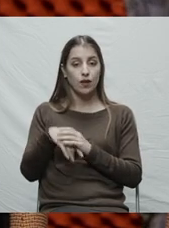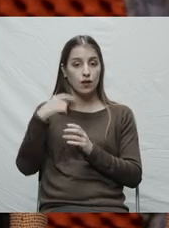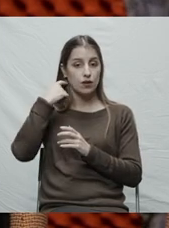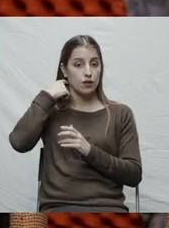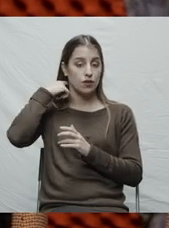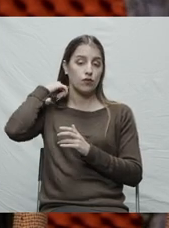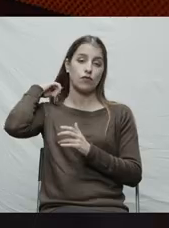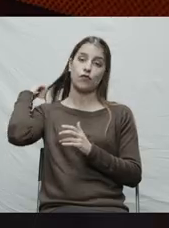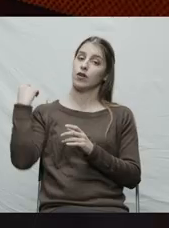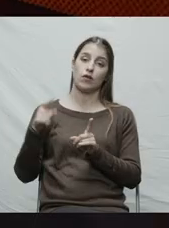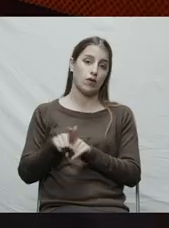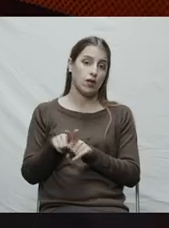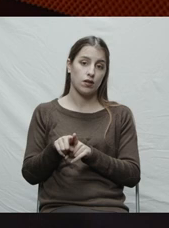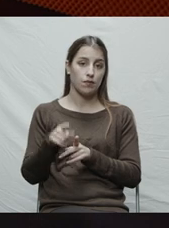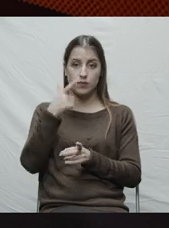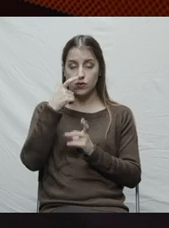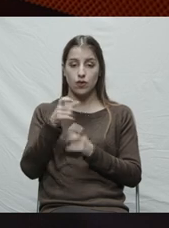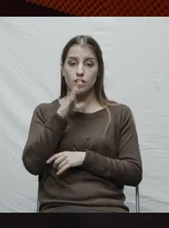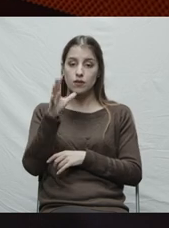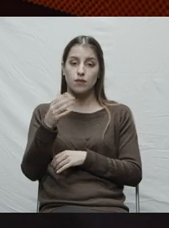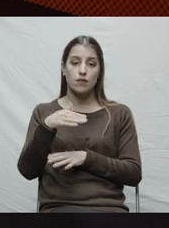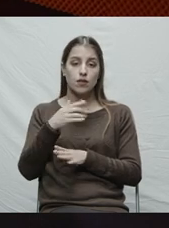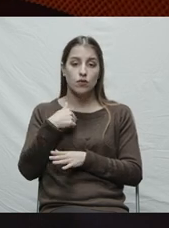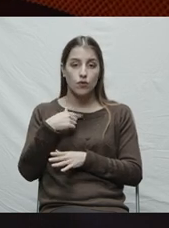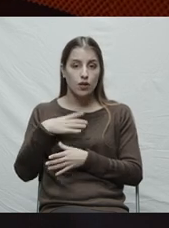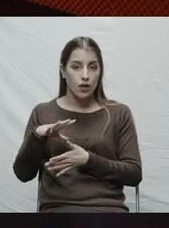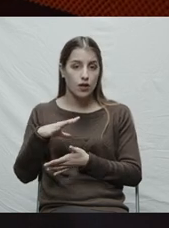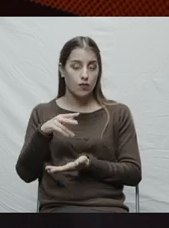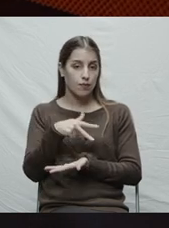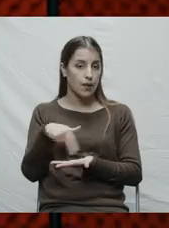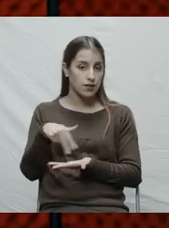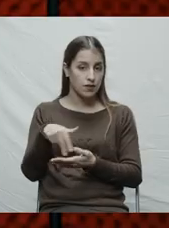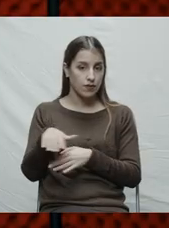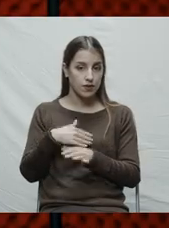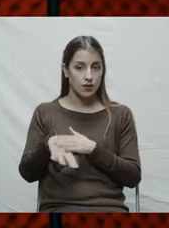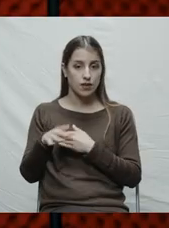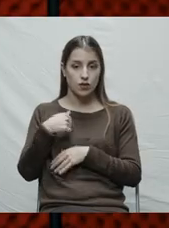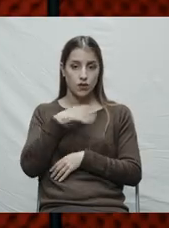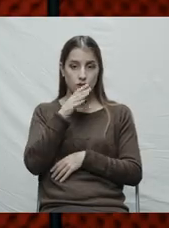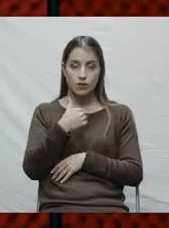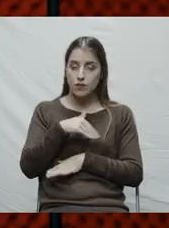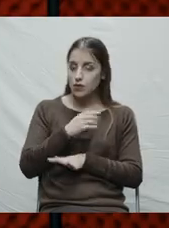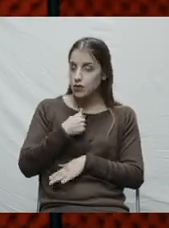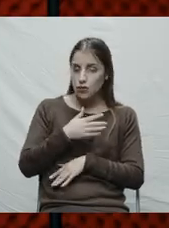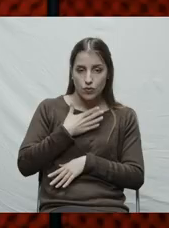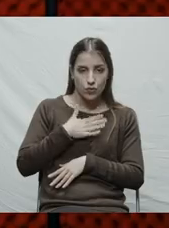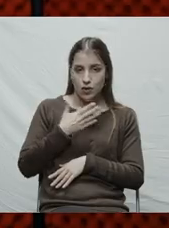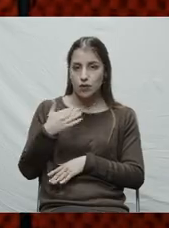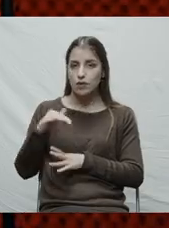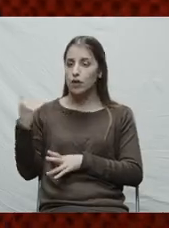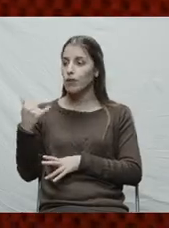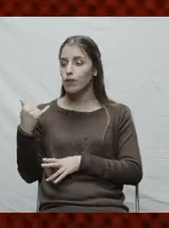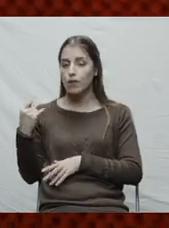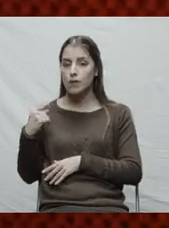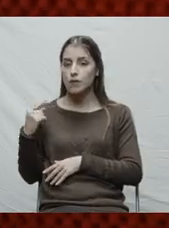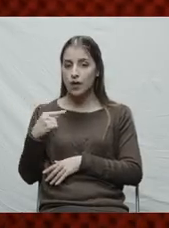que nós fizemos foi a mesma coisa. Uma pessoa a dizer, mas eu quero fazer uma peça, mas eu não quero. Quer dizer, ok, não quero, então Mas quem é faz que isso. disse que queria fazer uma peça na